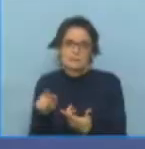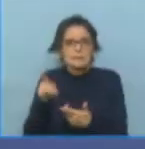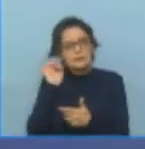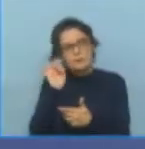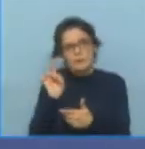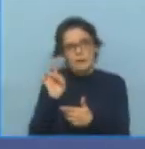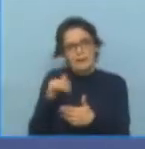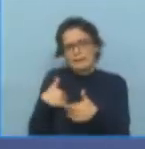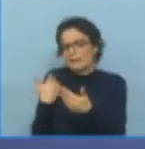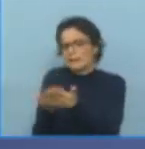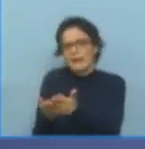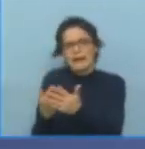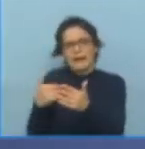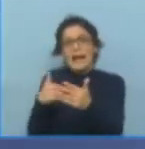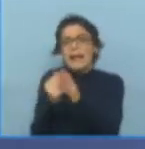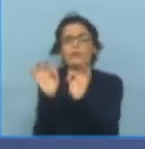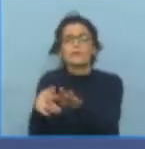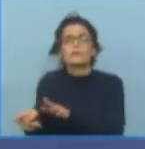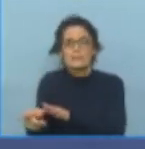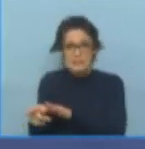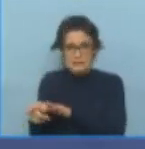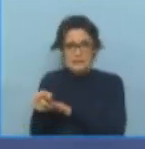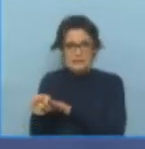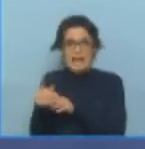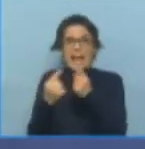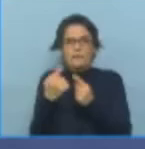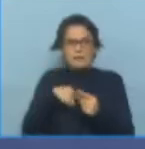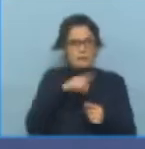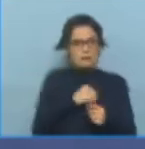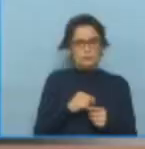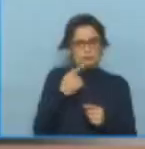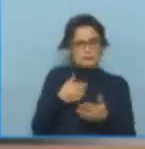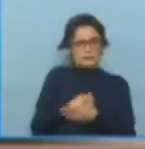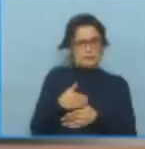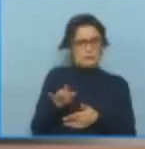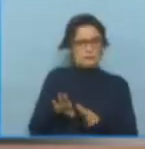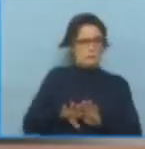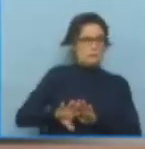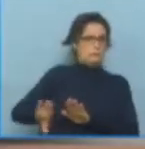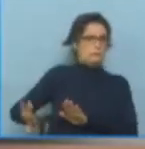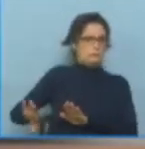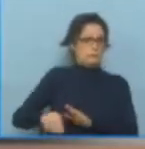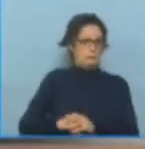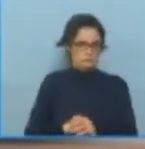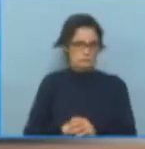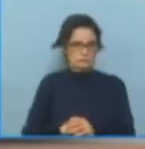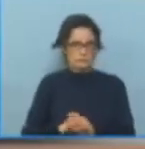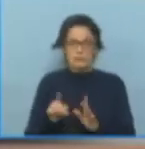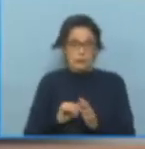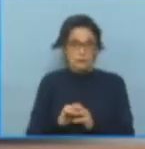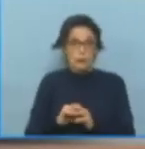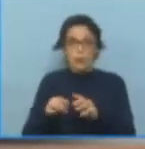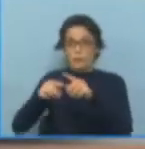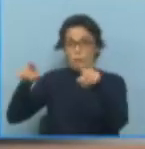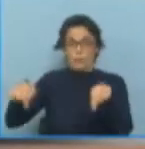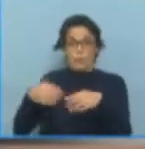estar rodeado dos seus. Nós não lhe damos esse direito. Nós marginamos as pessoas, se calhar para um quarto de arrumos, ou para o meio de umas